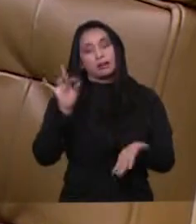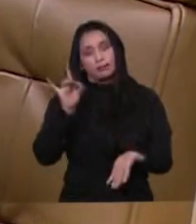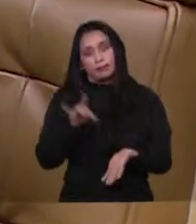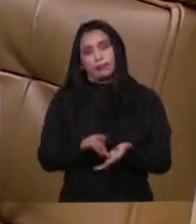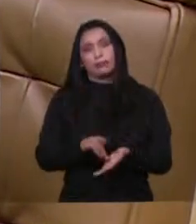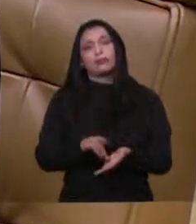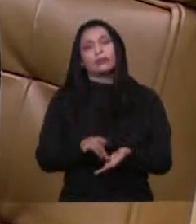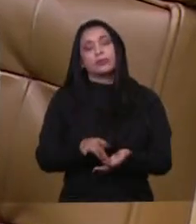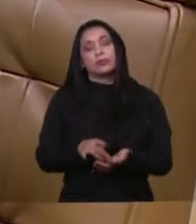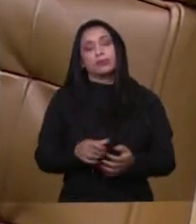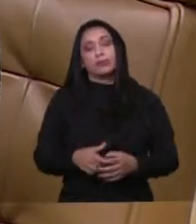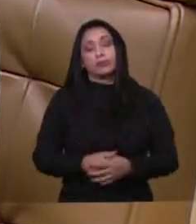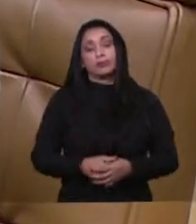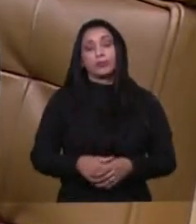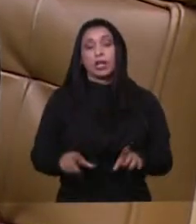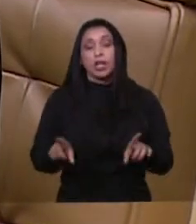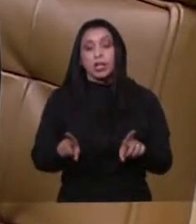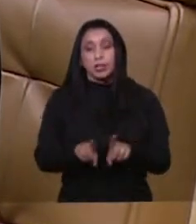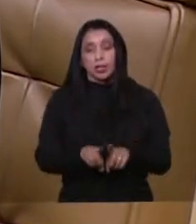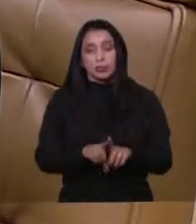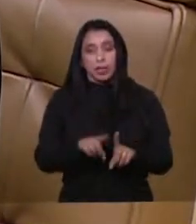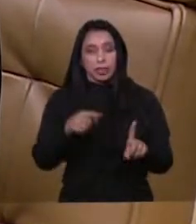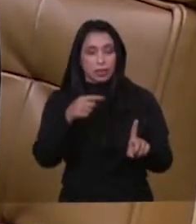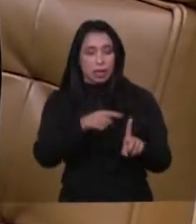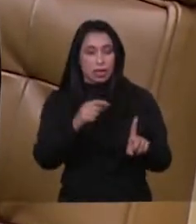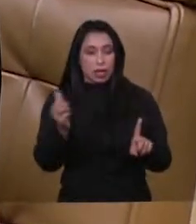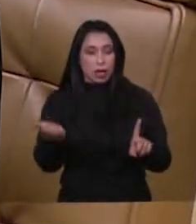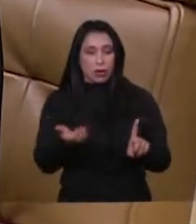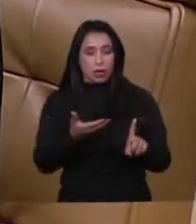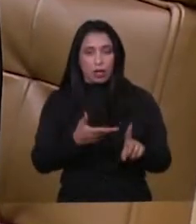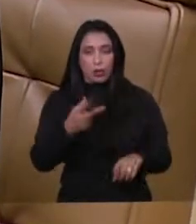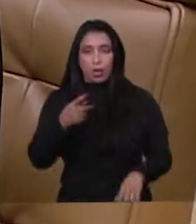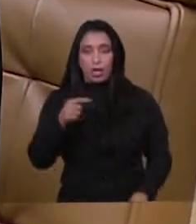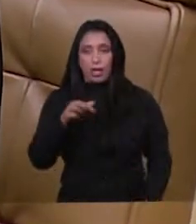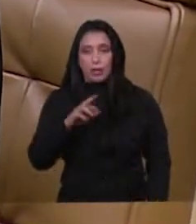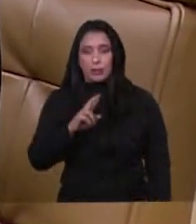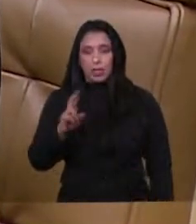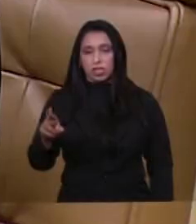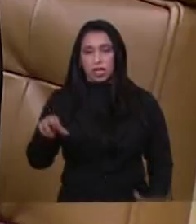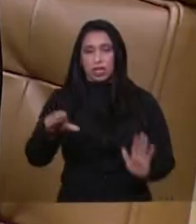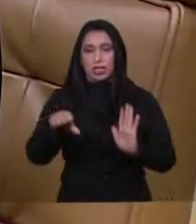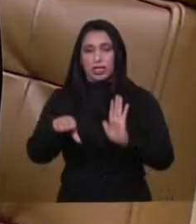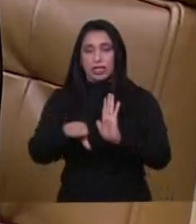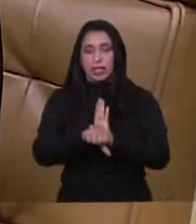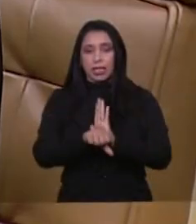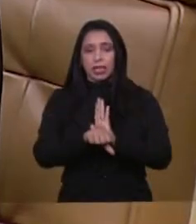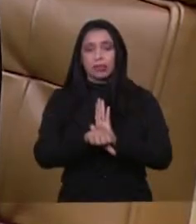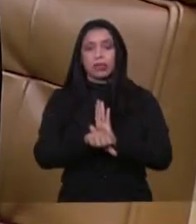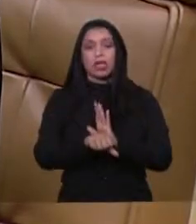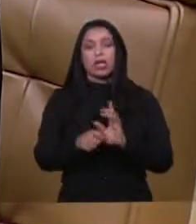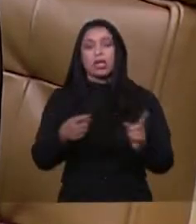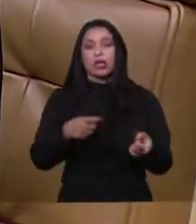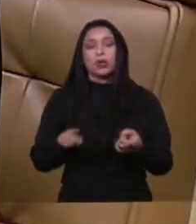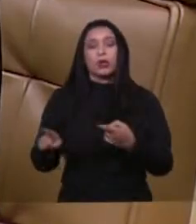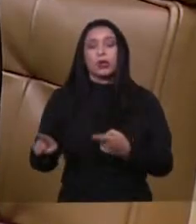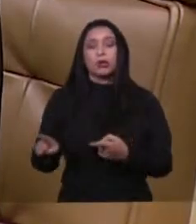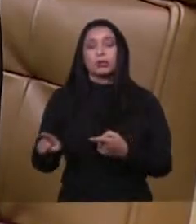não é só. Também foram imputados ao réu Aécio, pela PGR, a prática de crimes de dano qualificado contra o